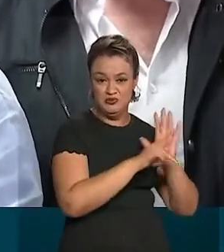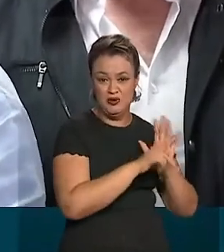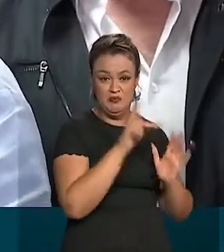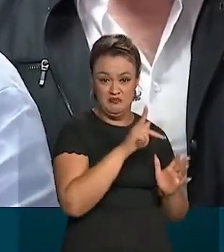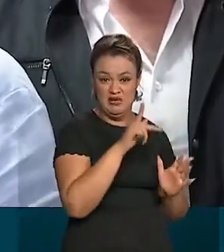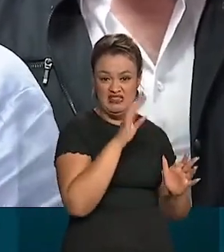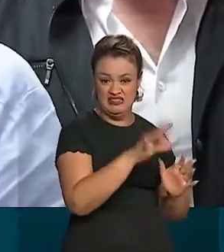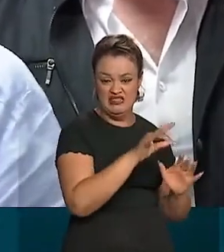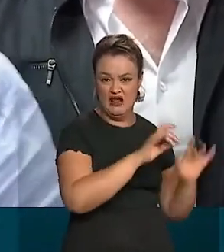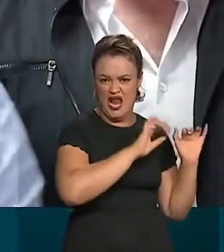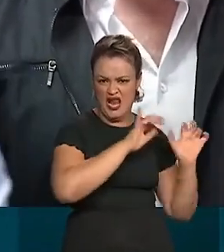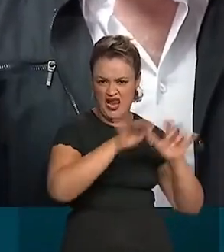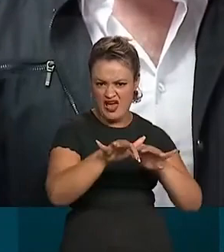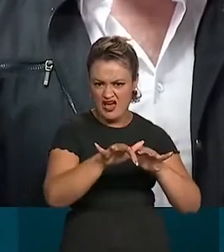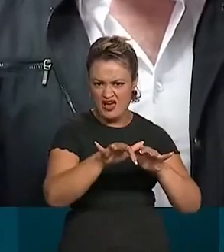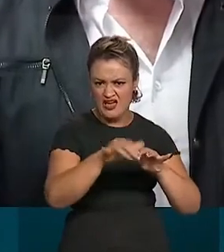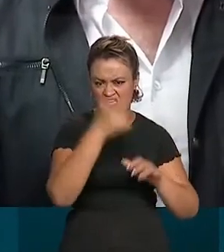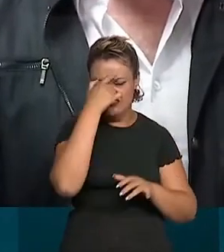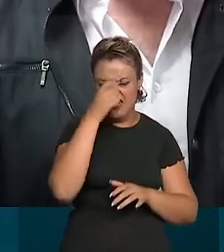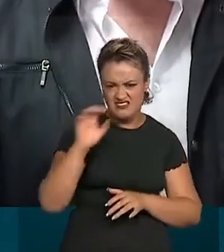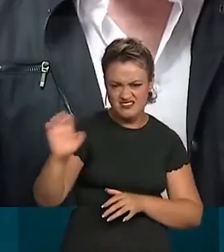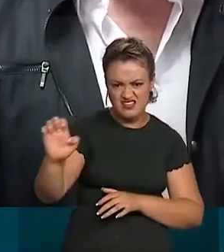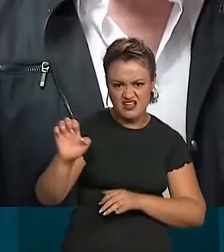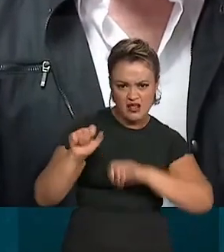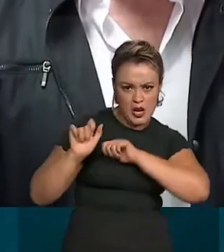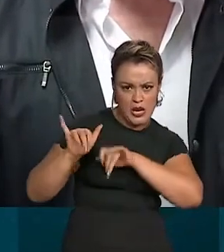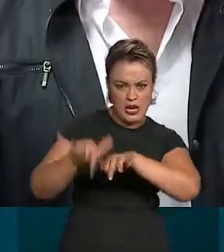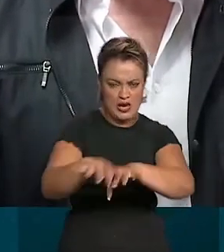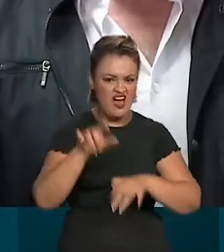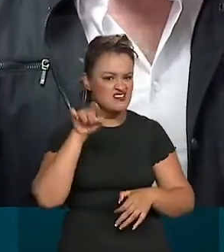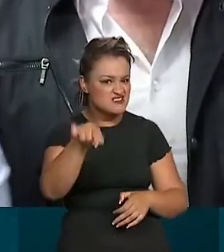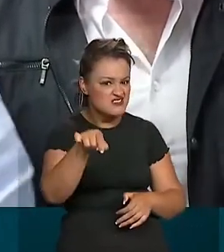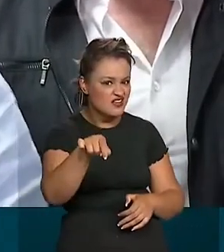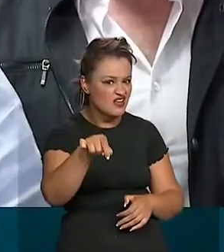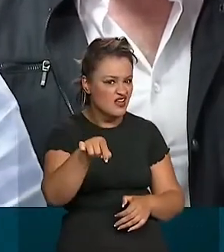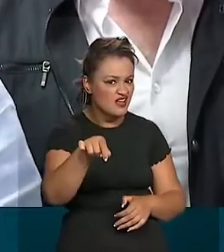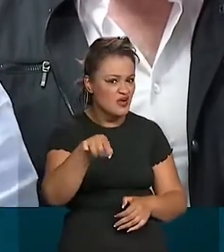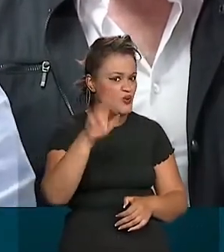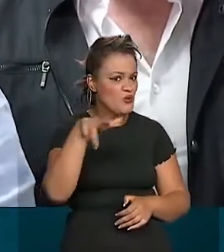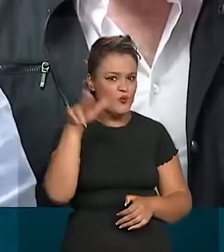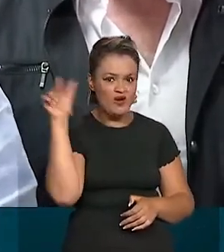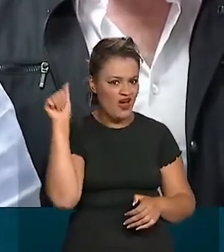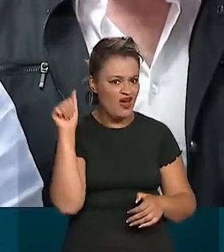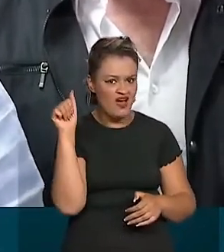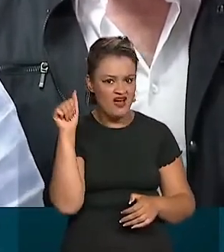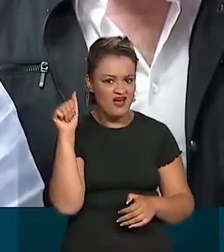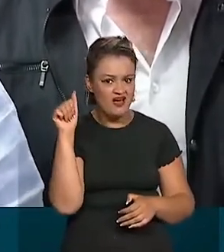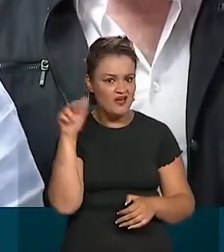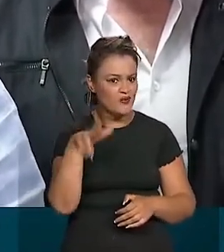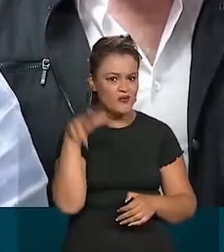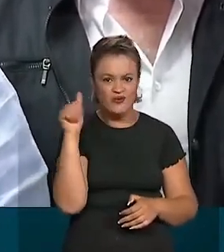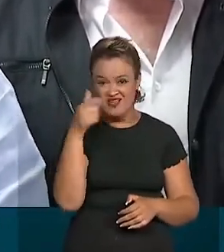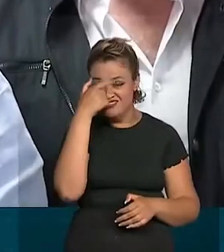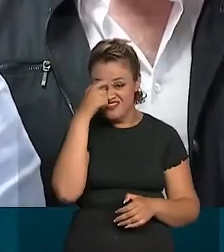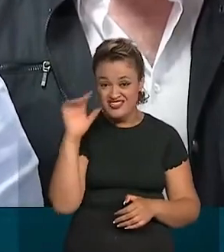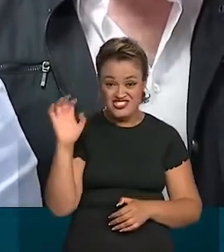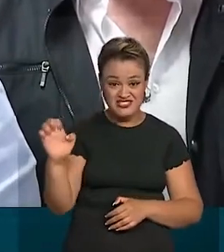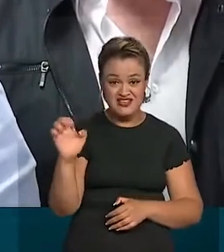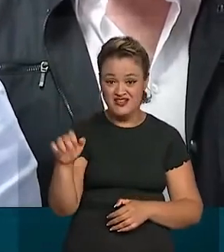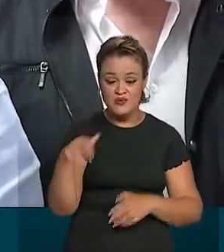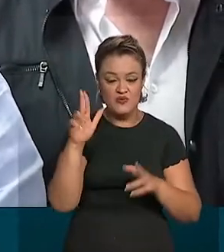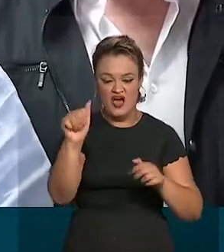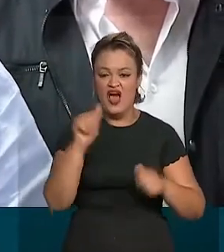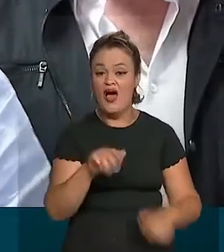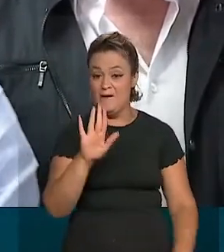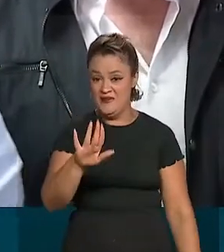meu partido, qualquer militante de esquerda, fazer qualquer objeção ao presidente da República eleito. Esse